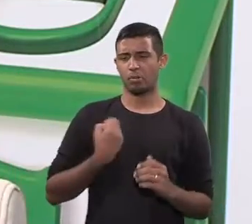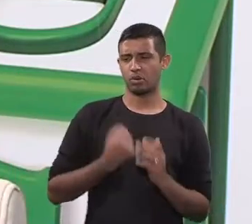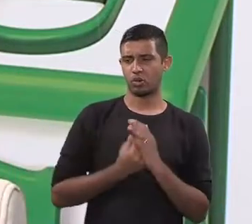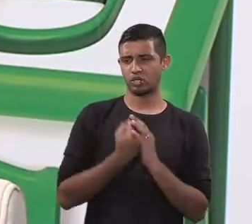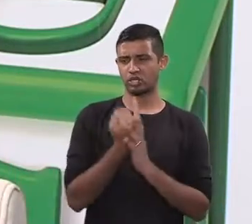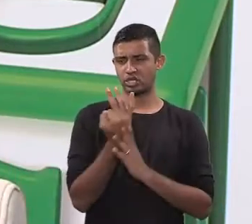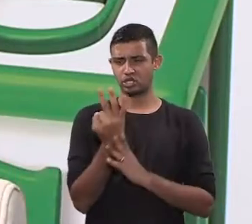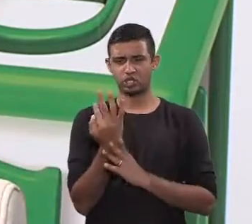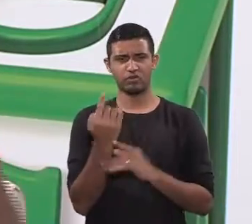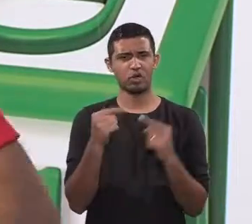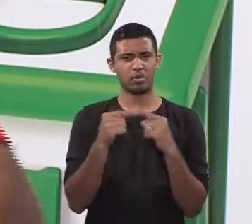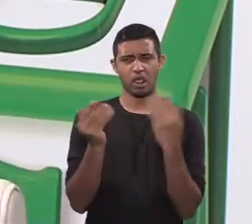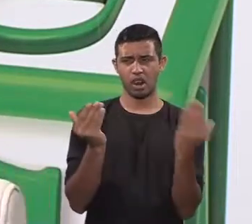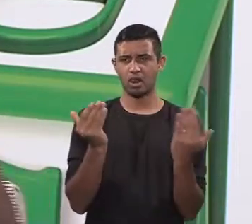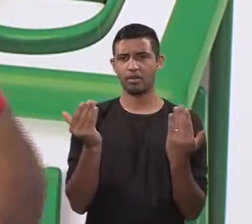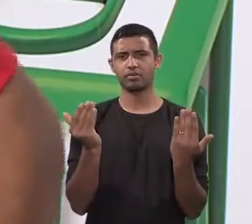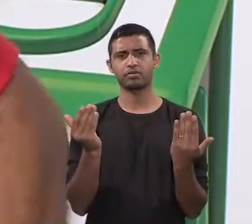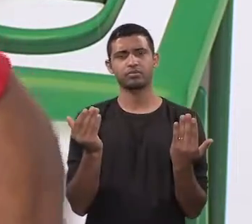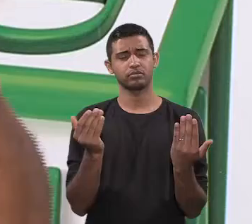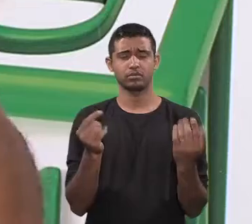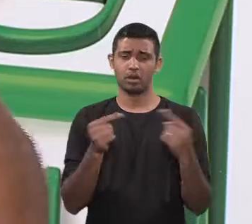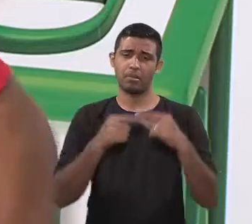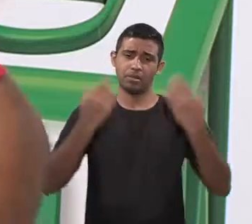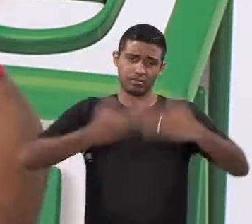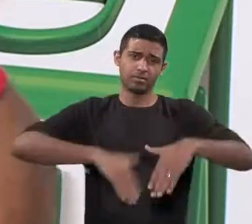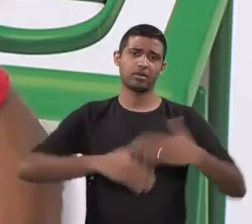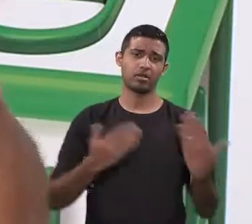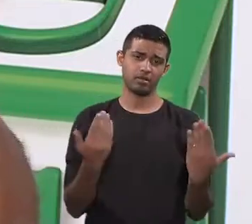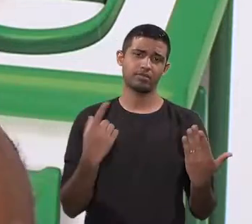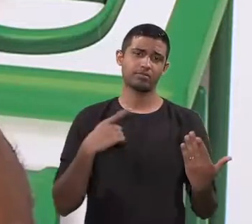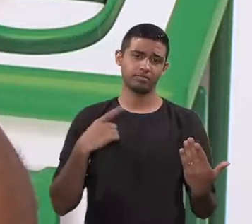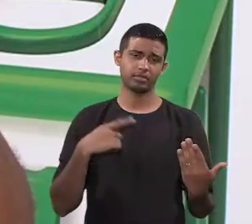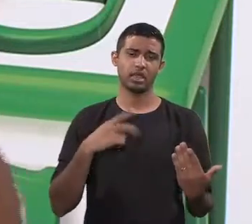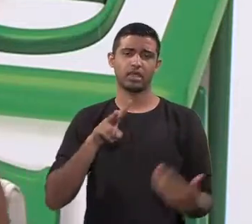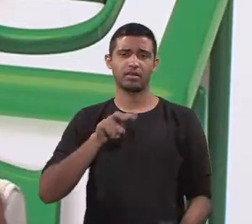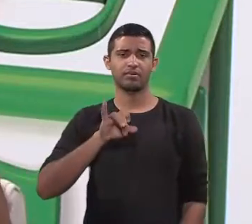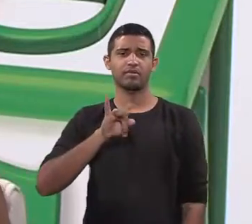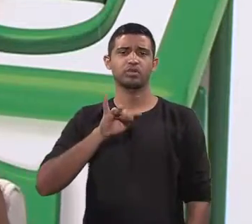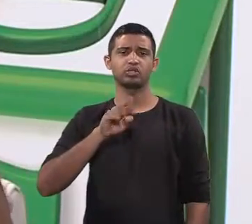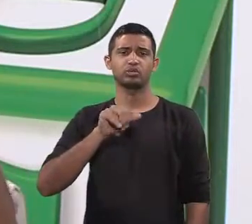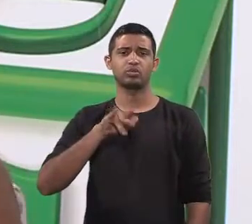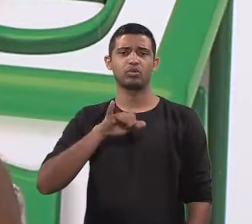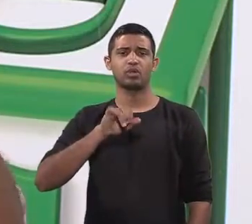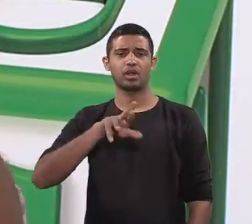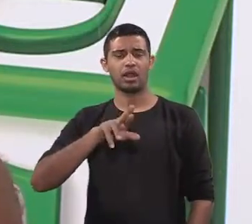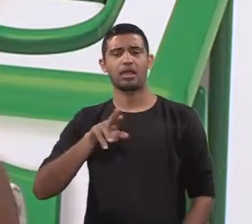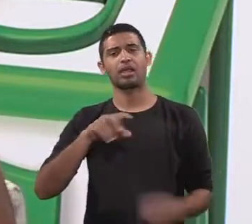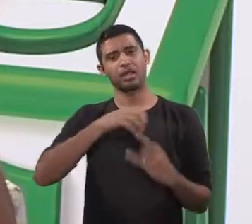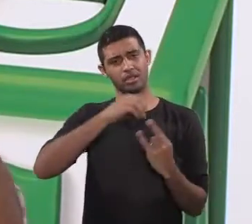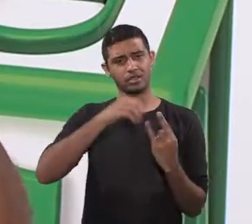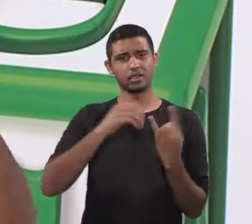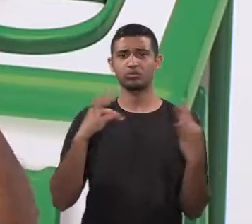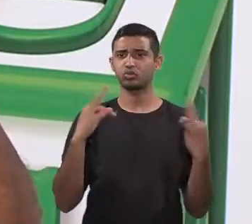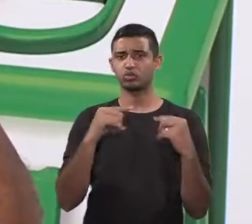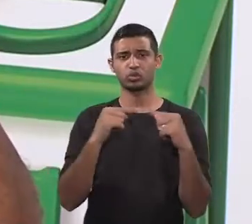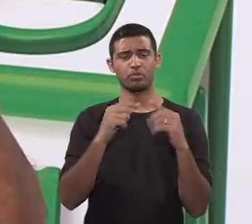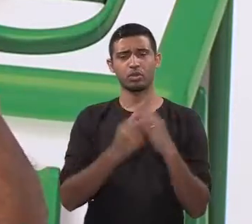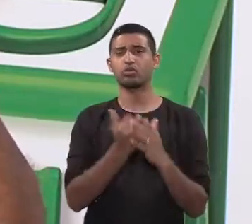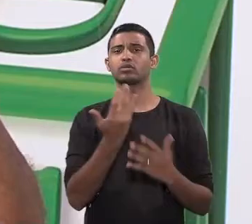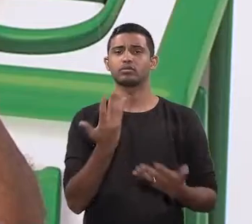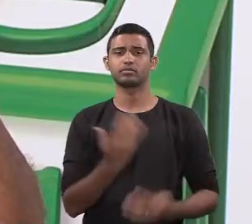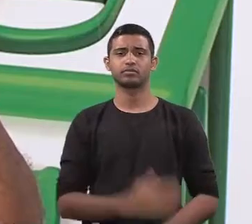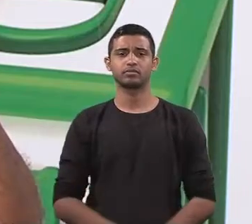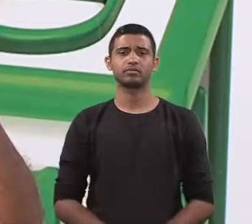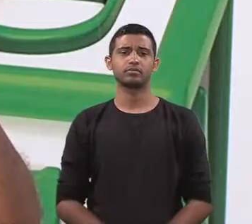não paralelo ao qualitativo, mas ela é uma avaliação vestibular, Enem, todos eles são avaliações